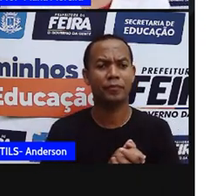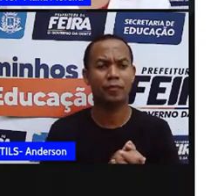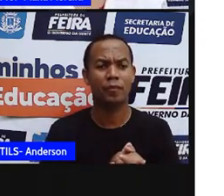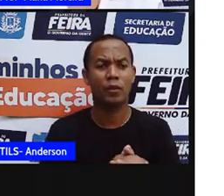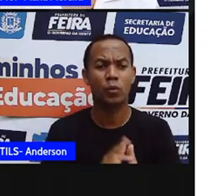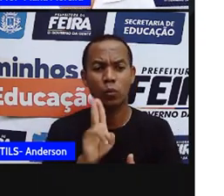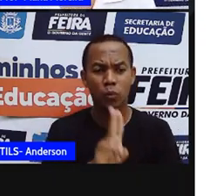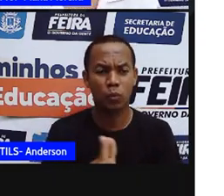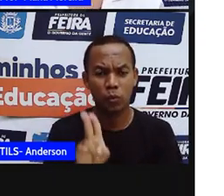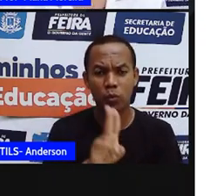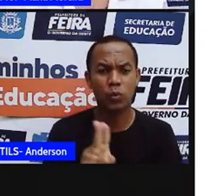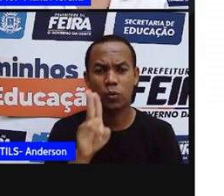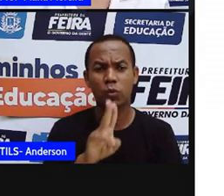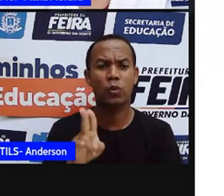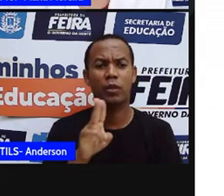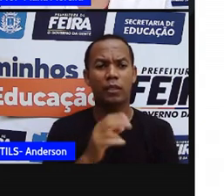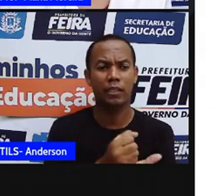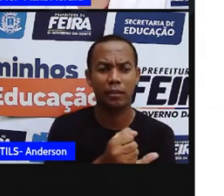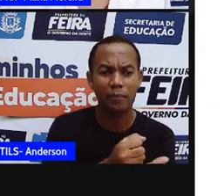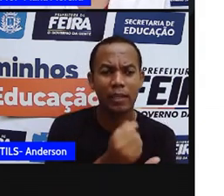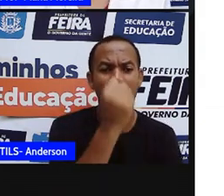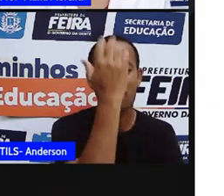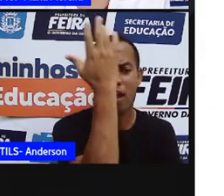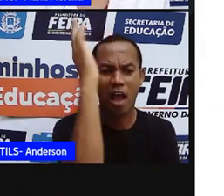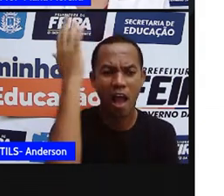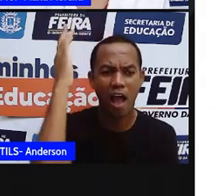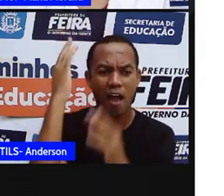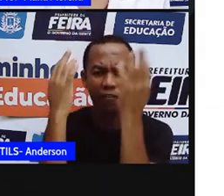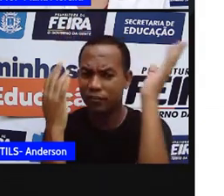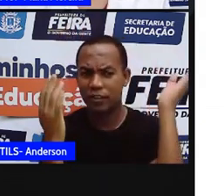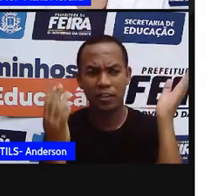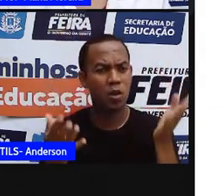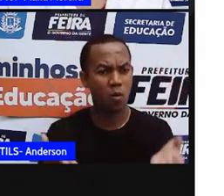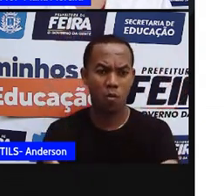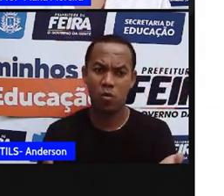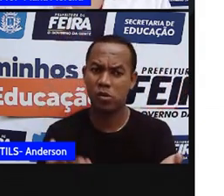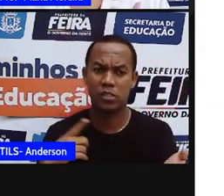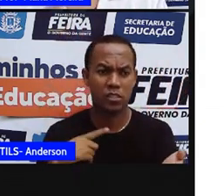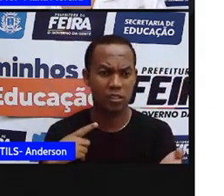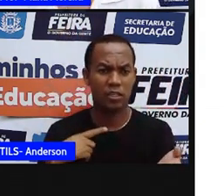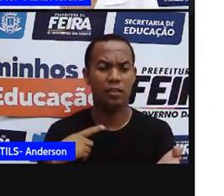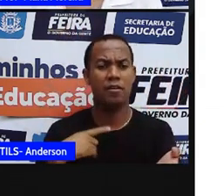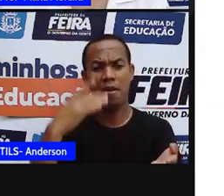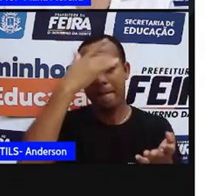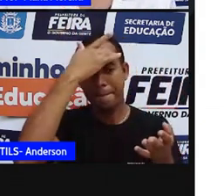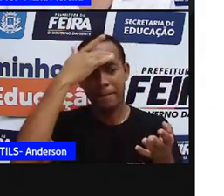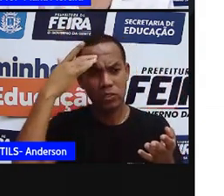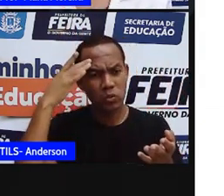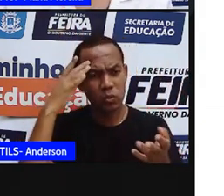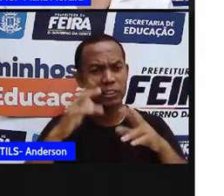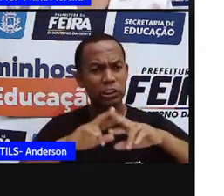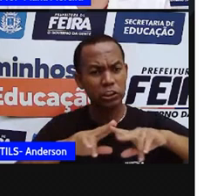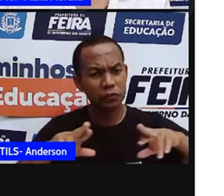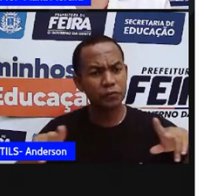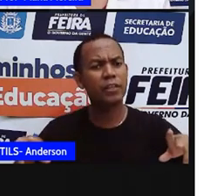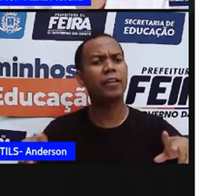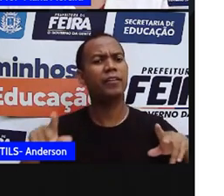esse uso das ervas medicinais, ele está presente até hoje. Então, assim, várias pessoas